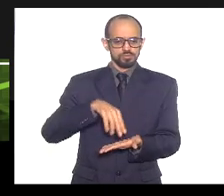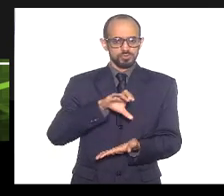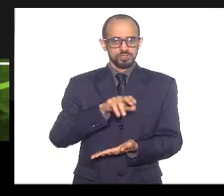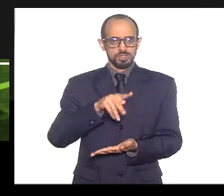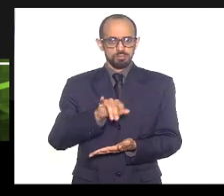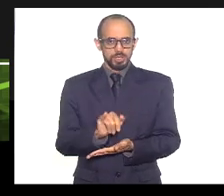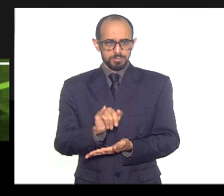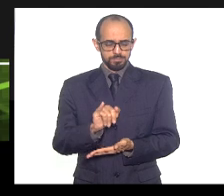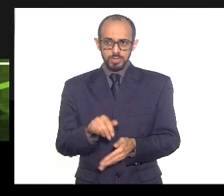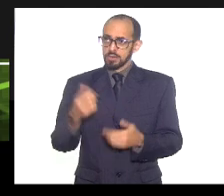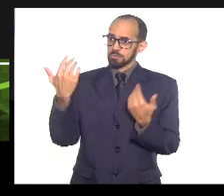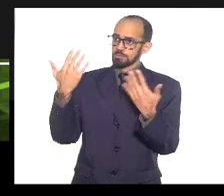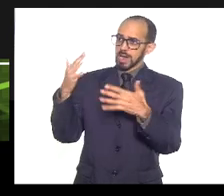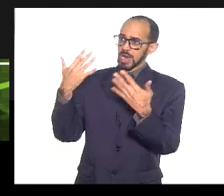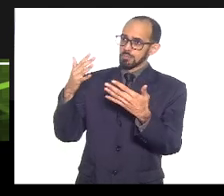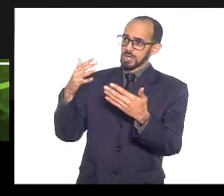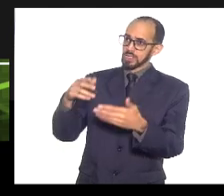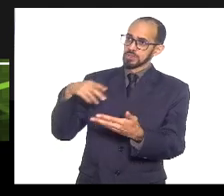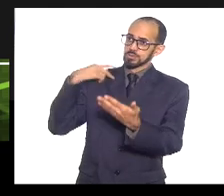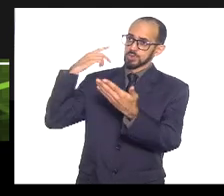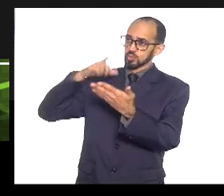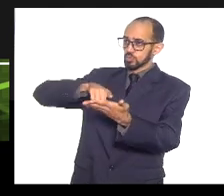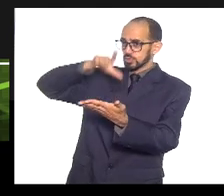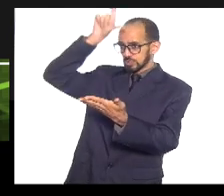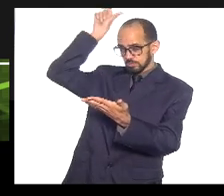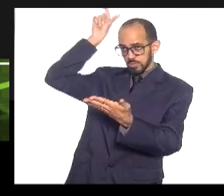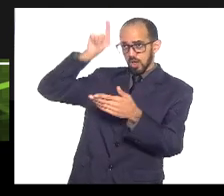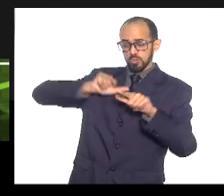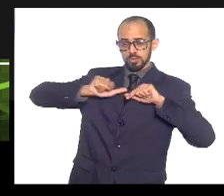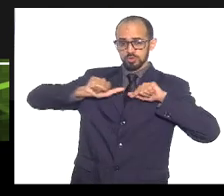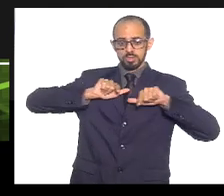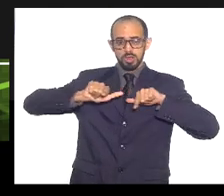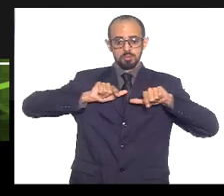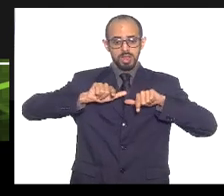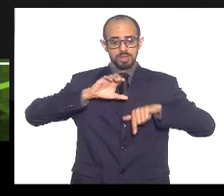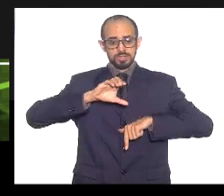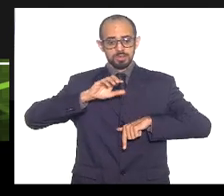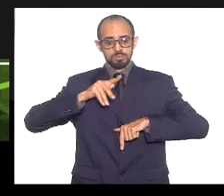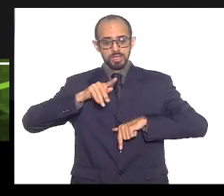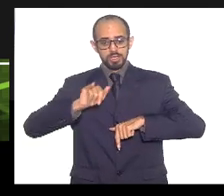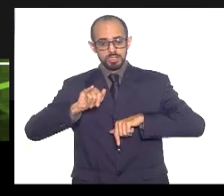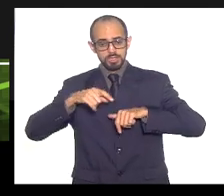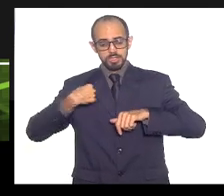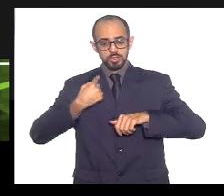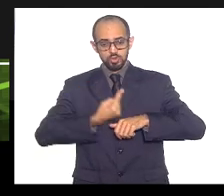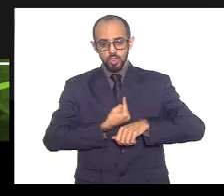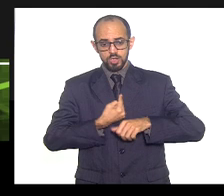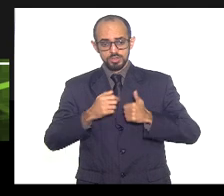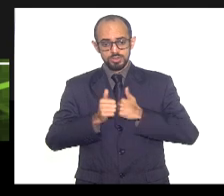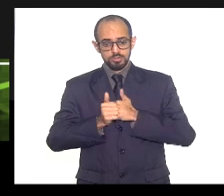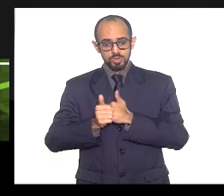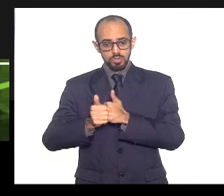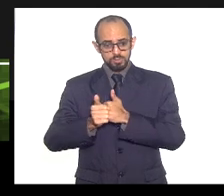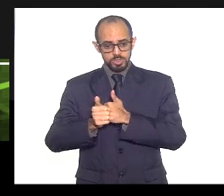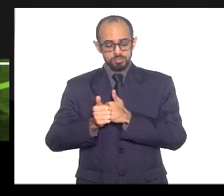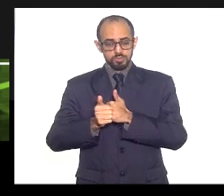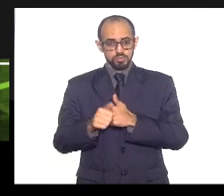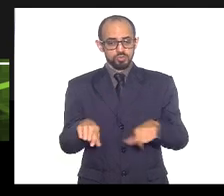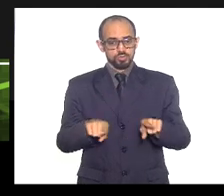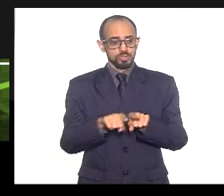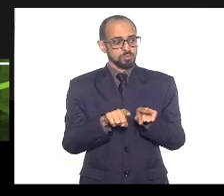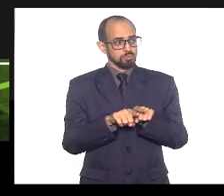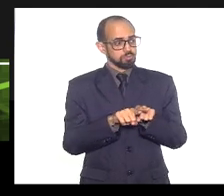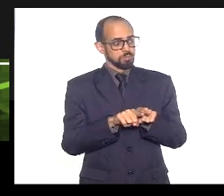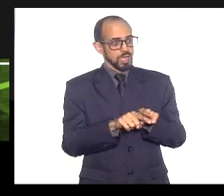Paulo, parabenizar pela condução dos trabalhos da CPI, que estamos acompanhando de perto, e também saudar o excelentíssimo senhor